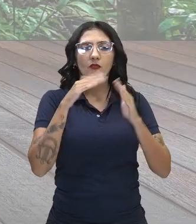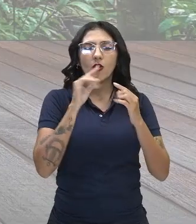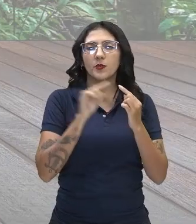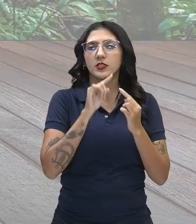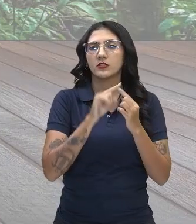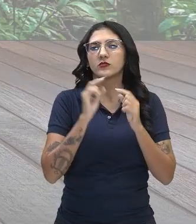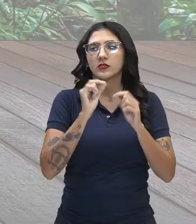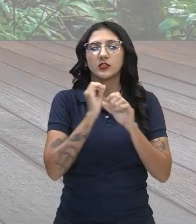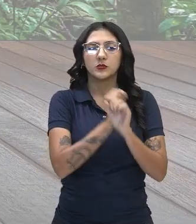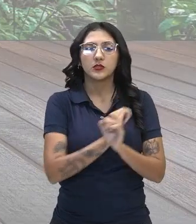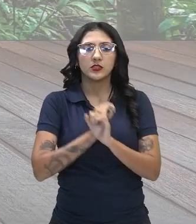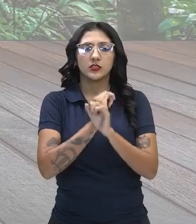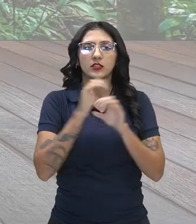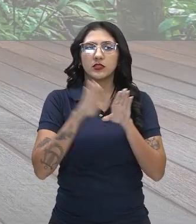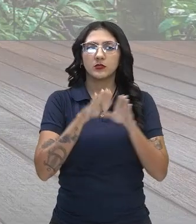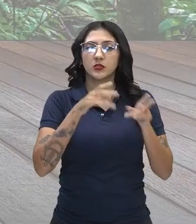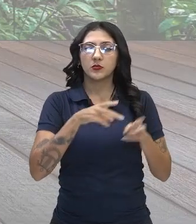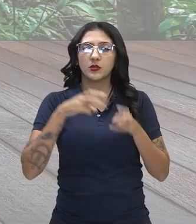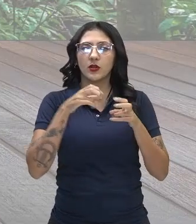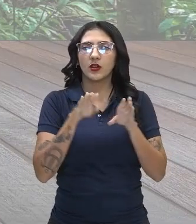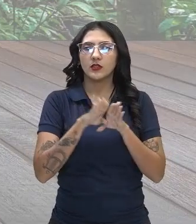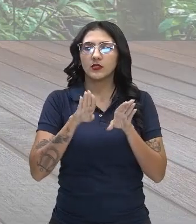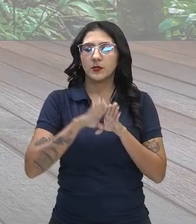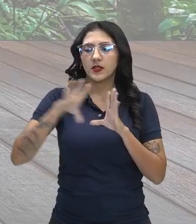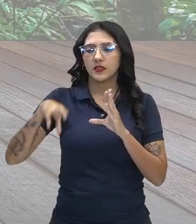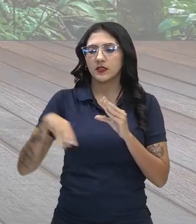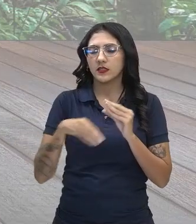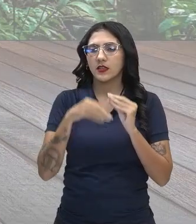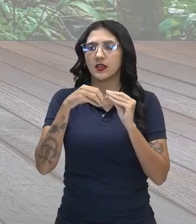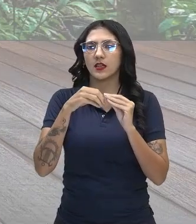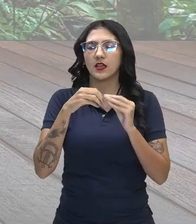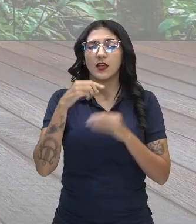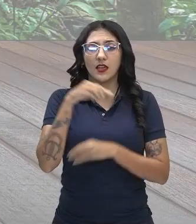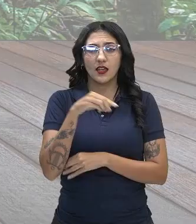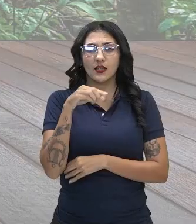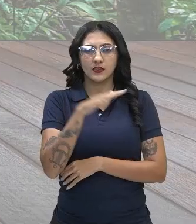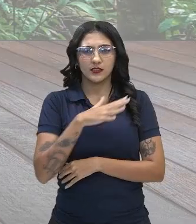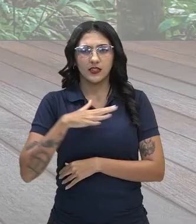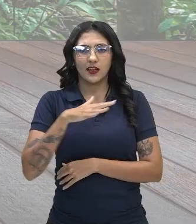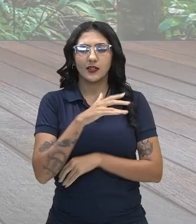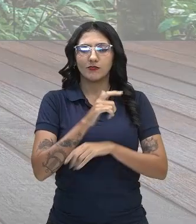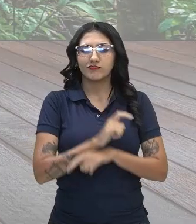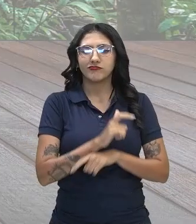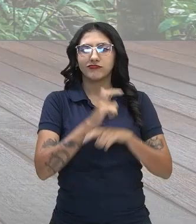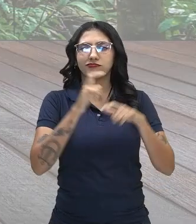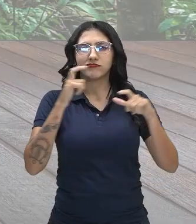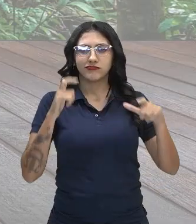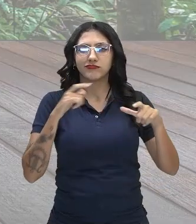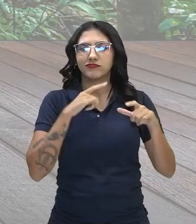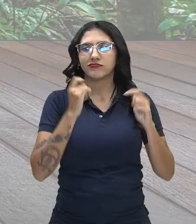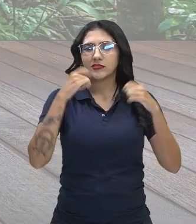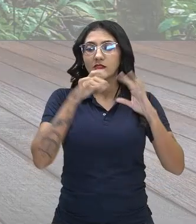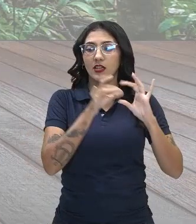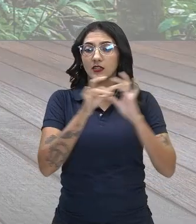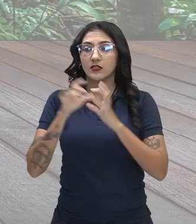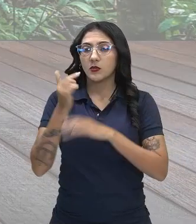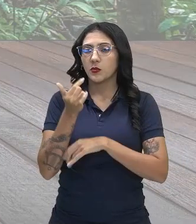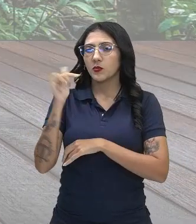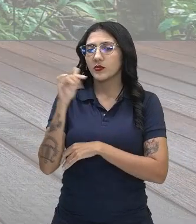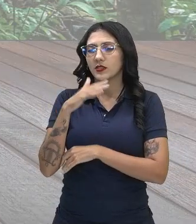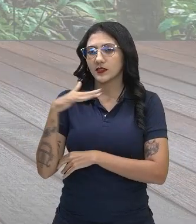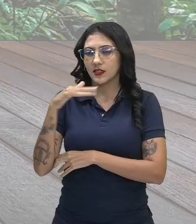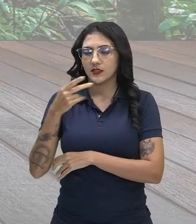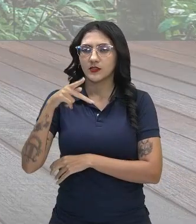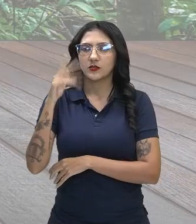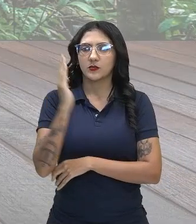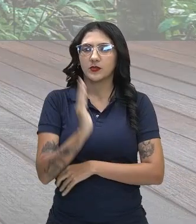proteger, explorar e integrar essa vasta região ao restante do país. E isso é